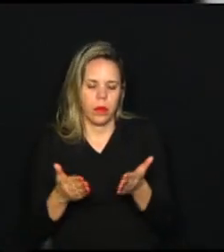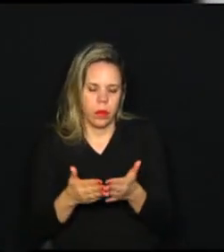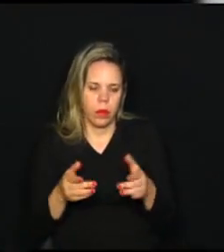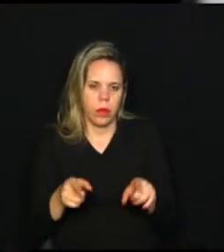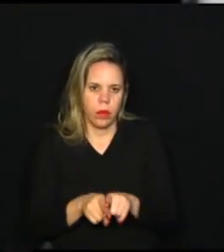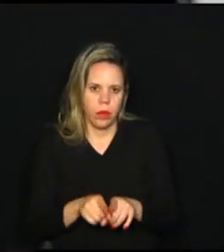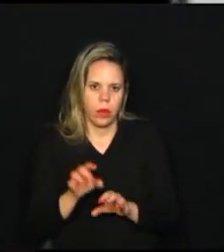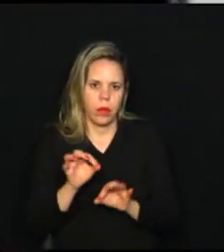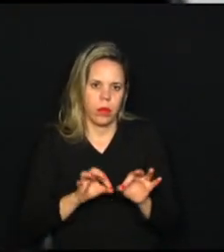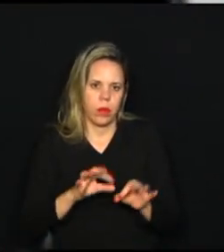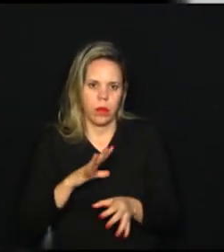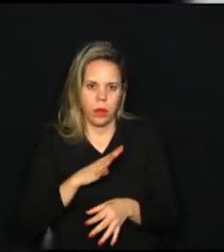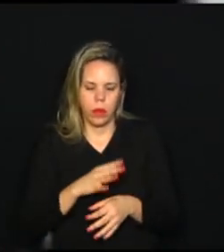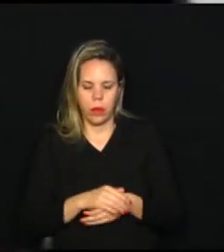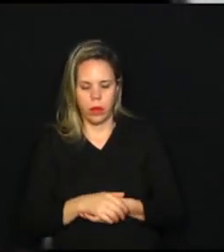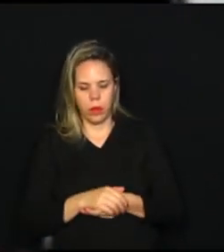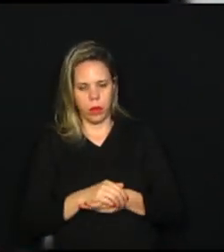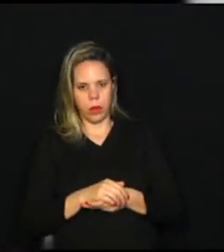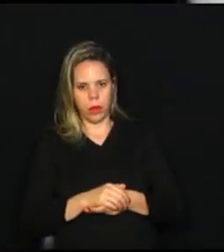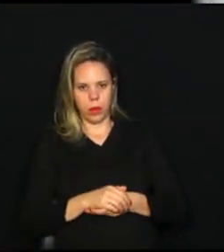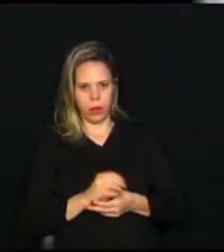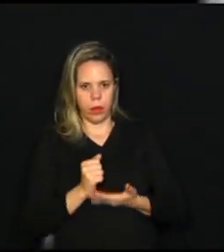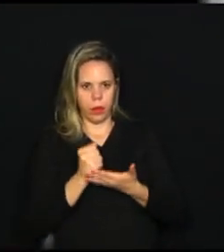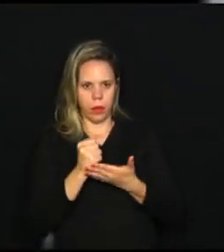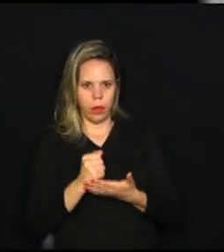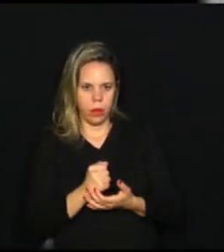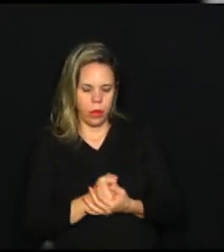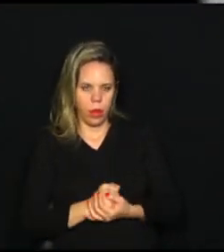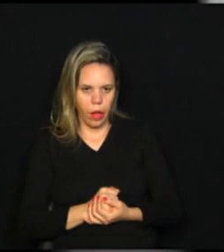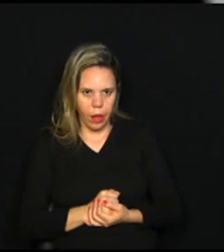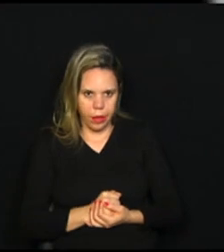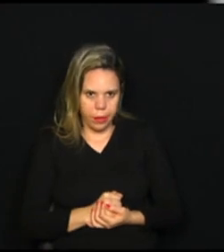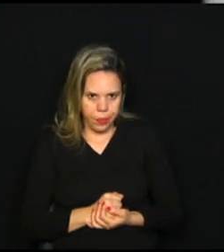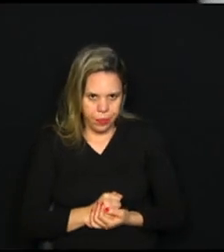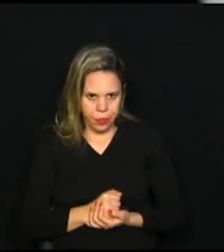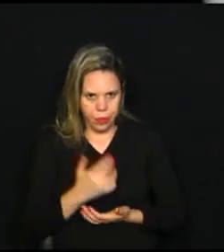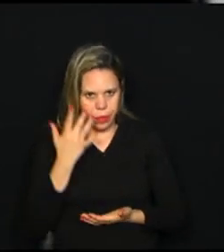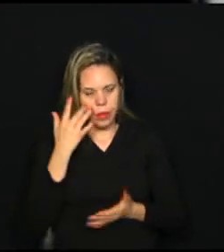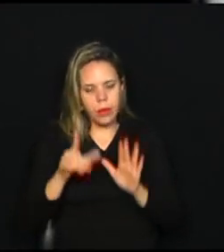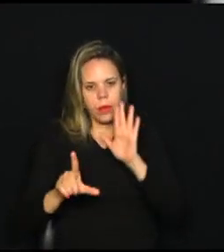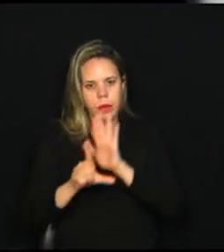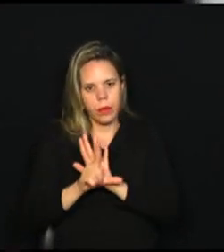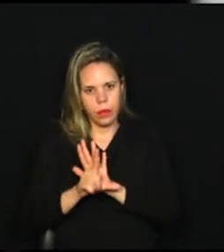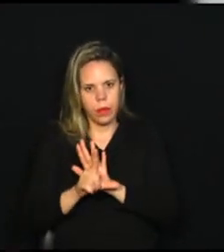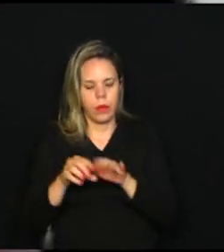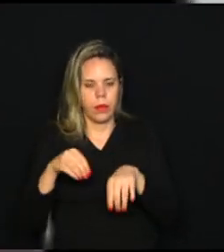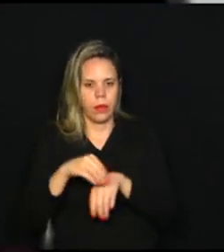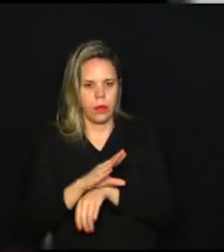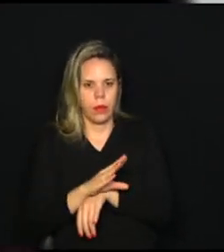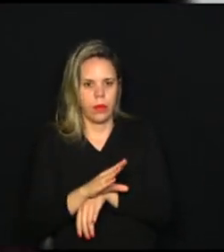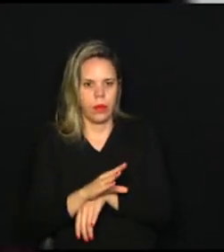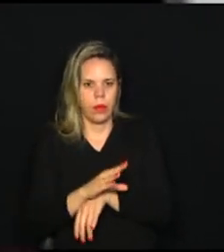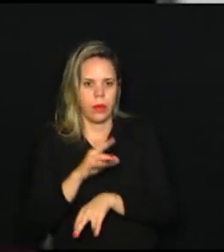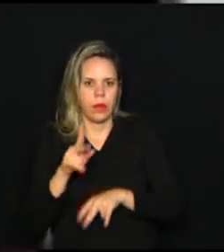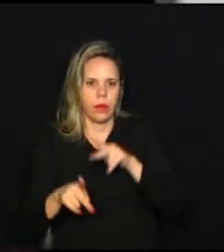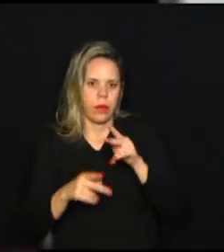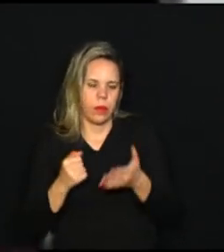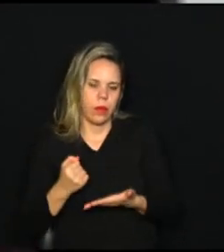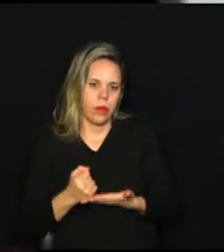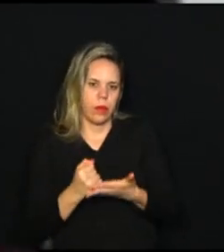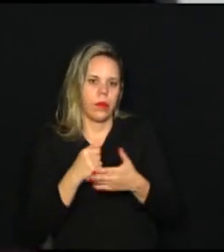da cidade ajuda. Então, acho que o que a lei está trazendo é colocar um público-alvo